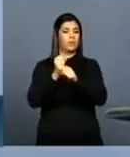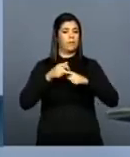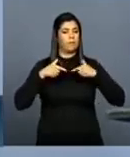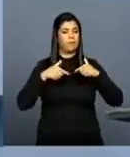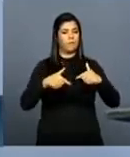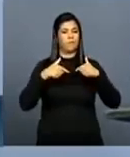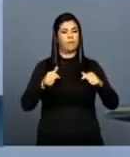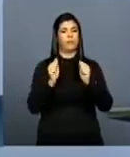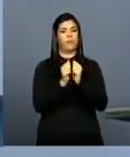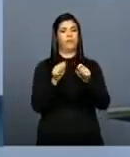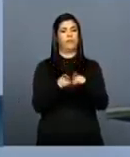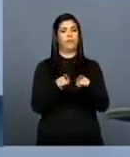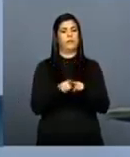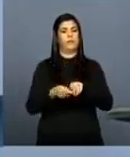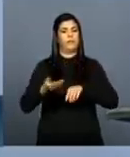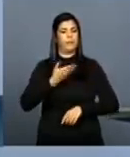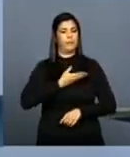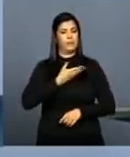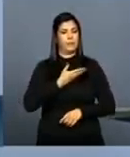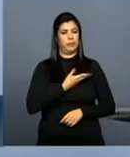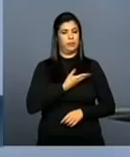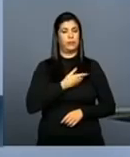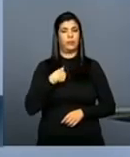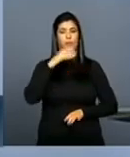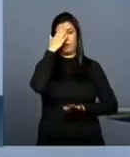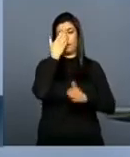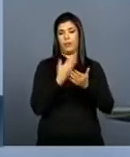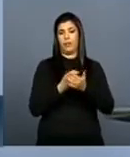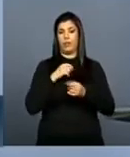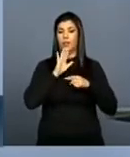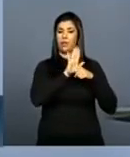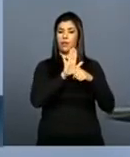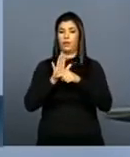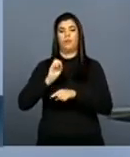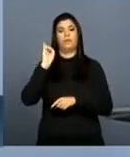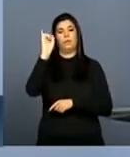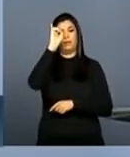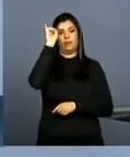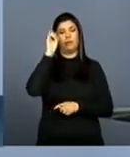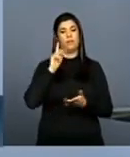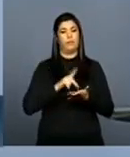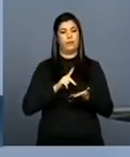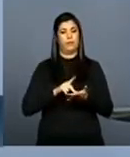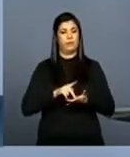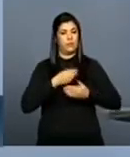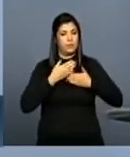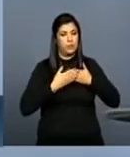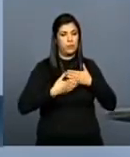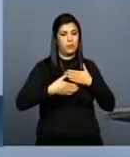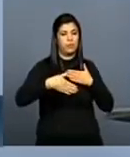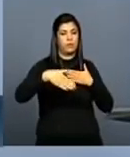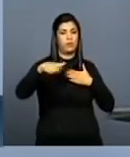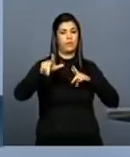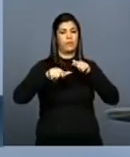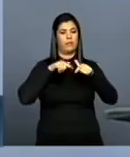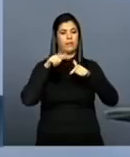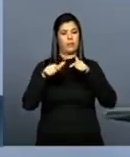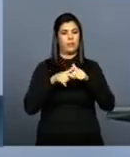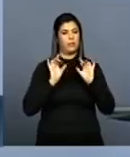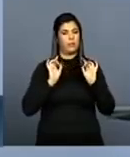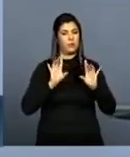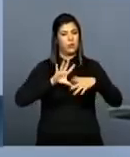parceria, né, e de amizade, que eu acho que ajuda muito. E, ao longo desse período, que foi de muito trabalho, isso